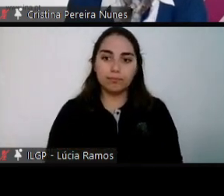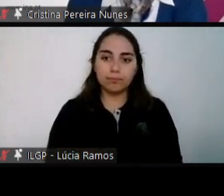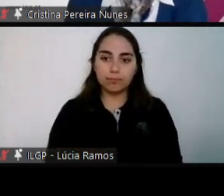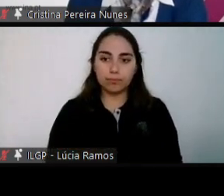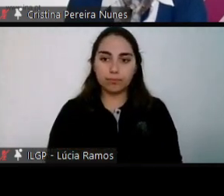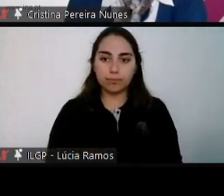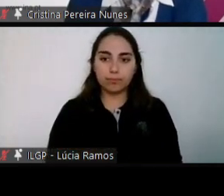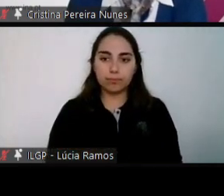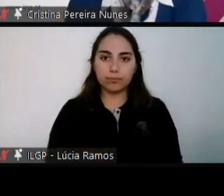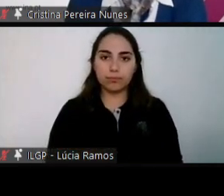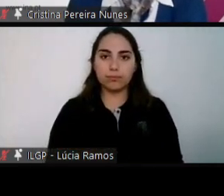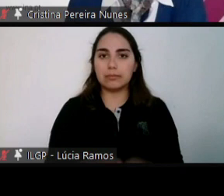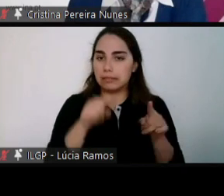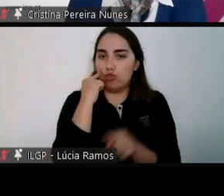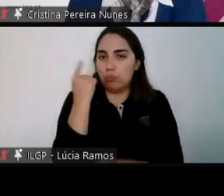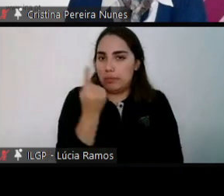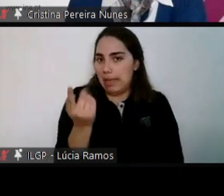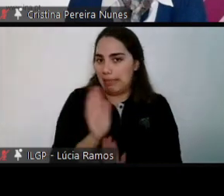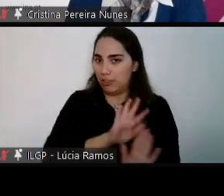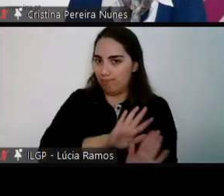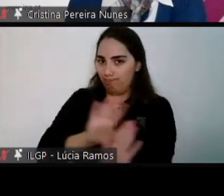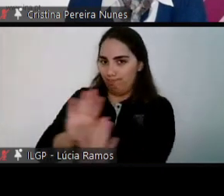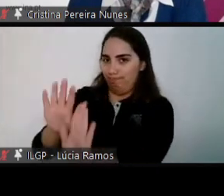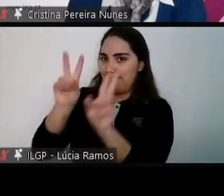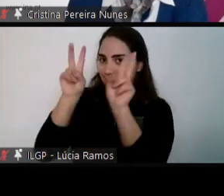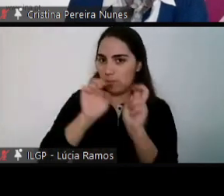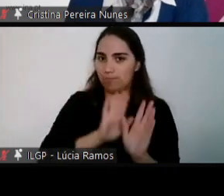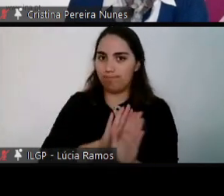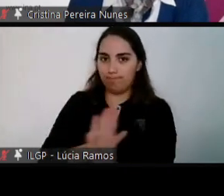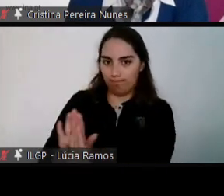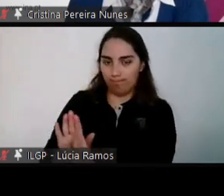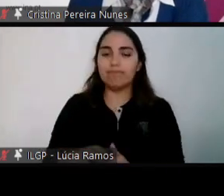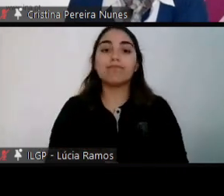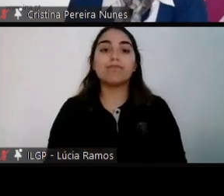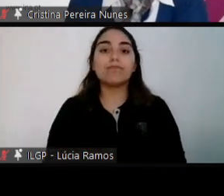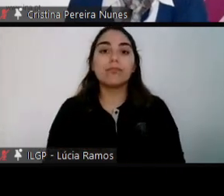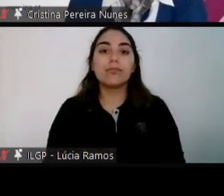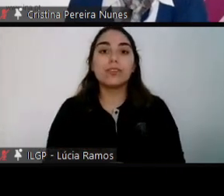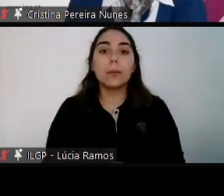Vamos deixar isso para os especialistas, não é? Que possam resolver esse problema. Eu começava por este problema primeiro. As